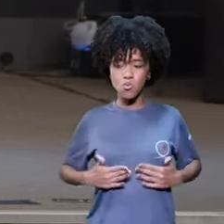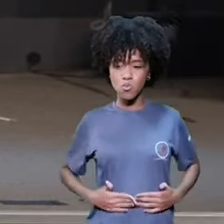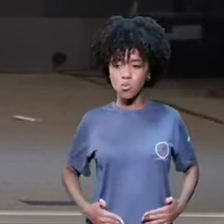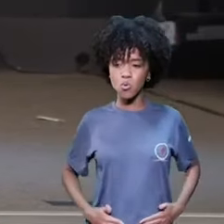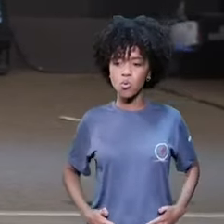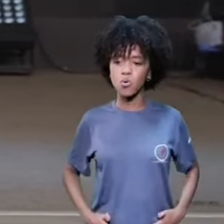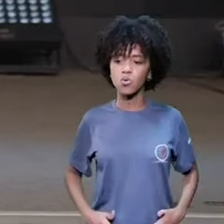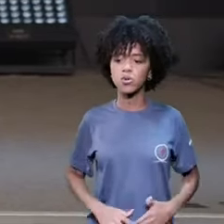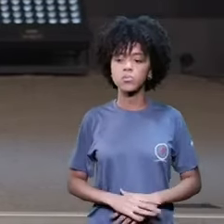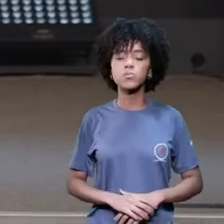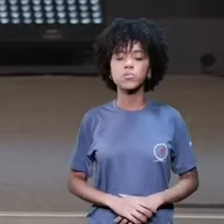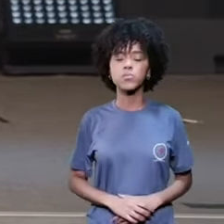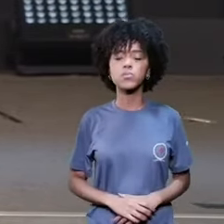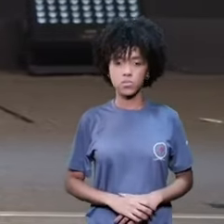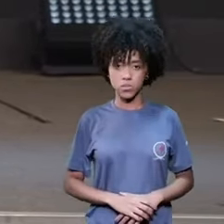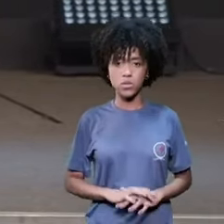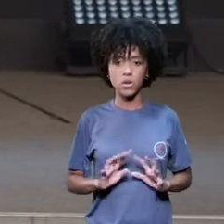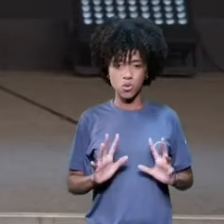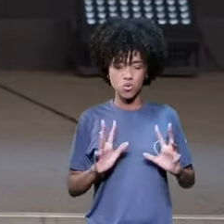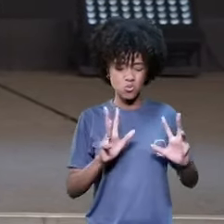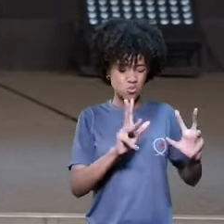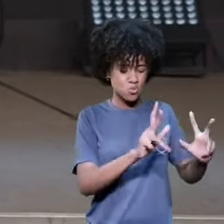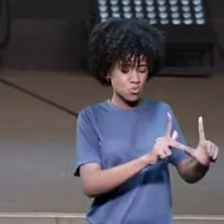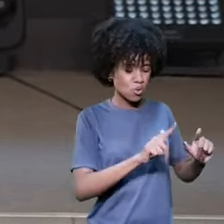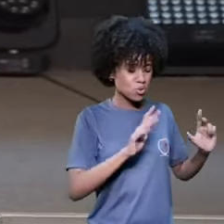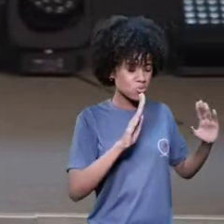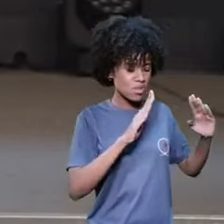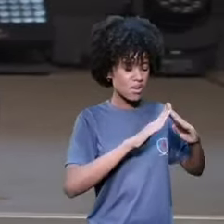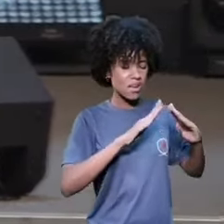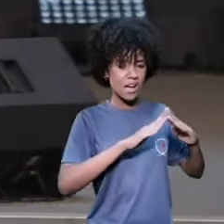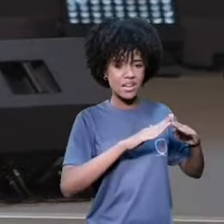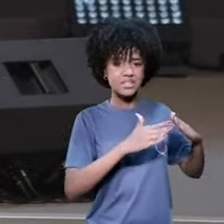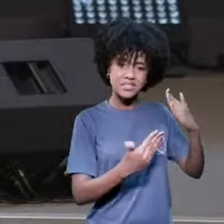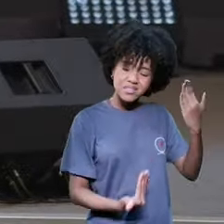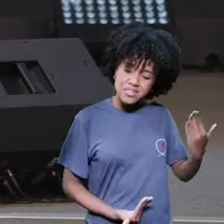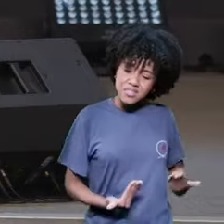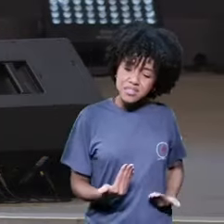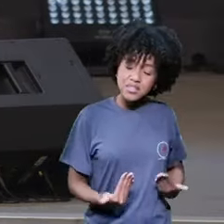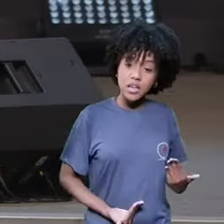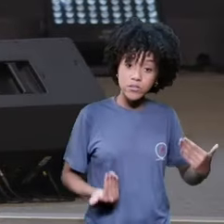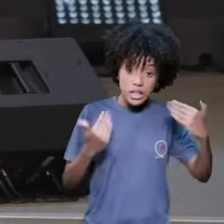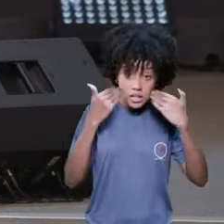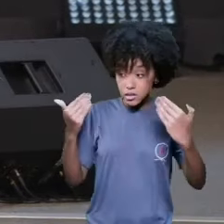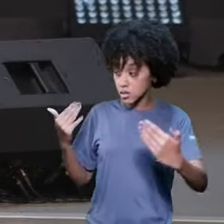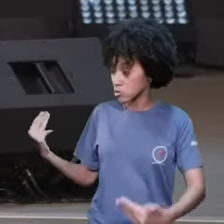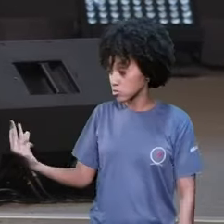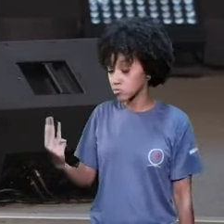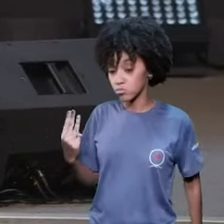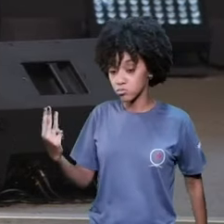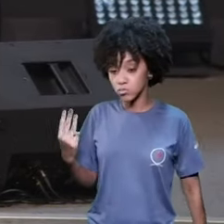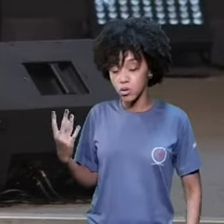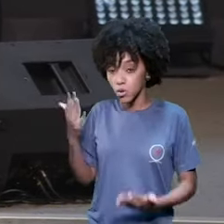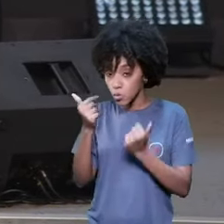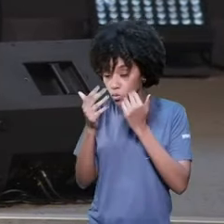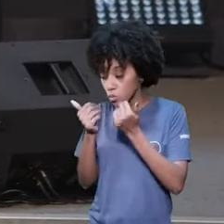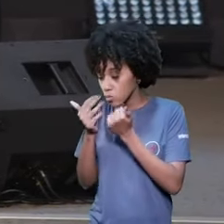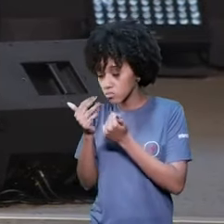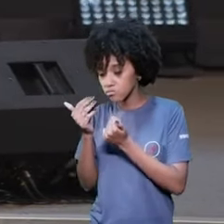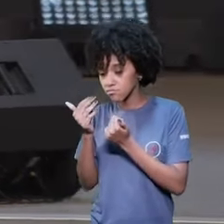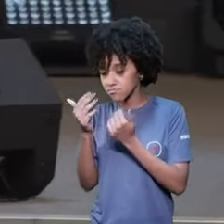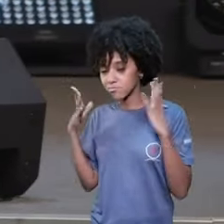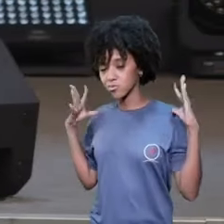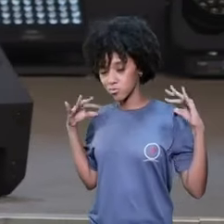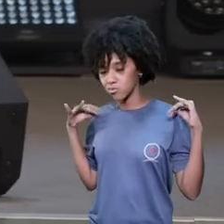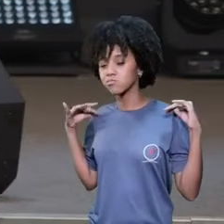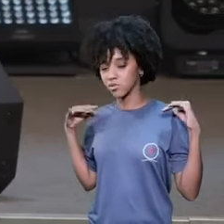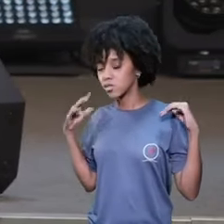Ele envolve a casa dele toda no serviço. E quando ele bota tudo diante dos anjos, os anjos começam a comer na frente dele. A Bíblia diz que ele